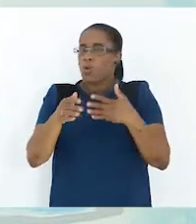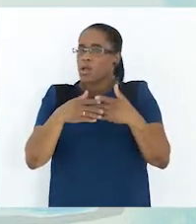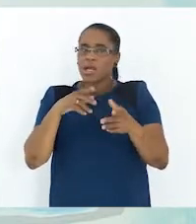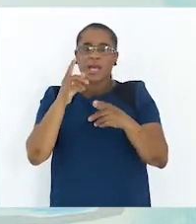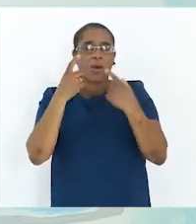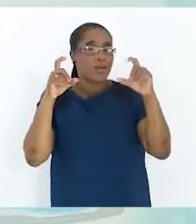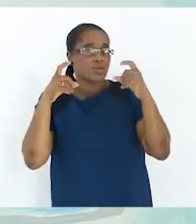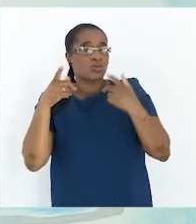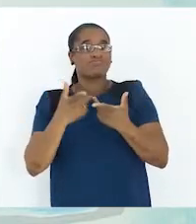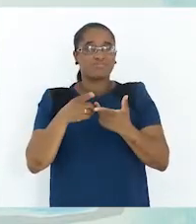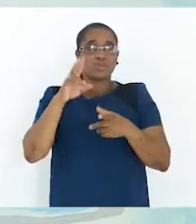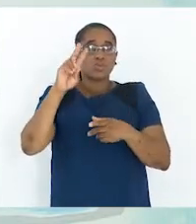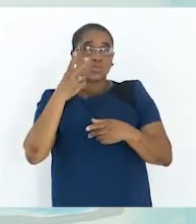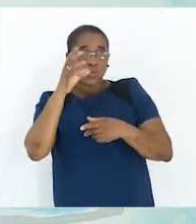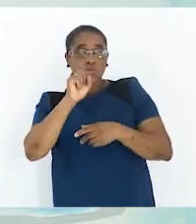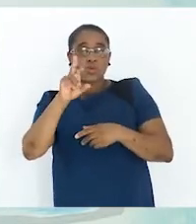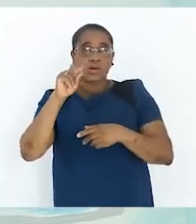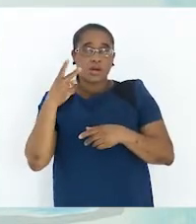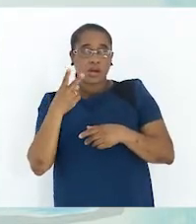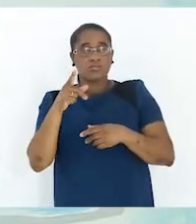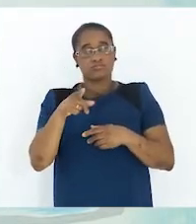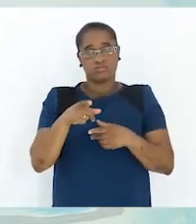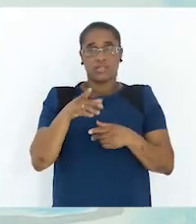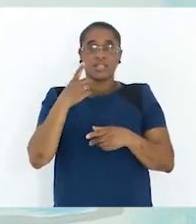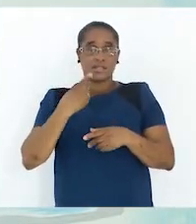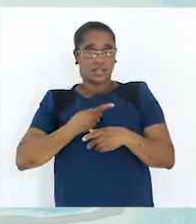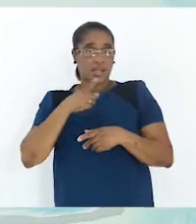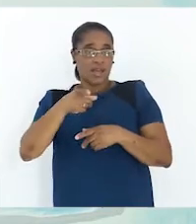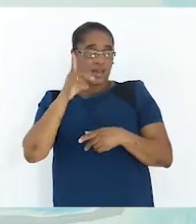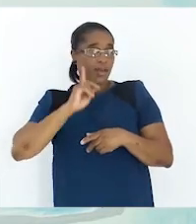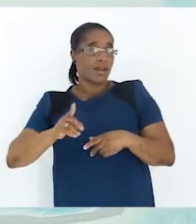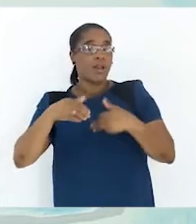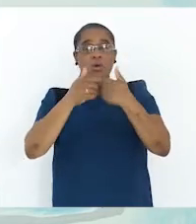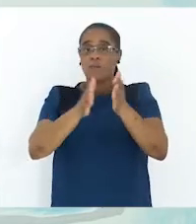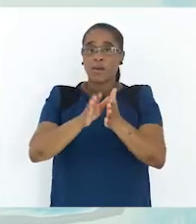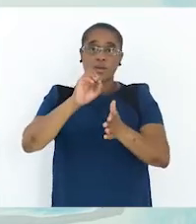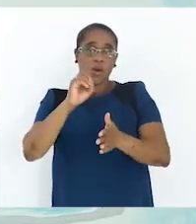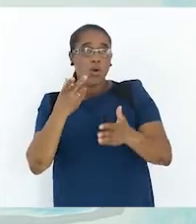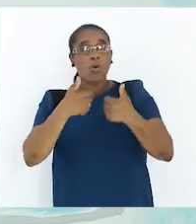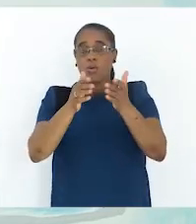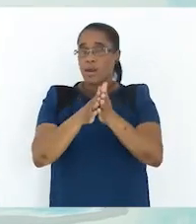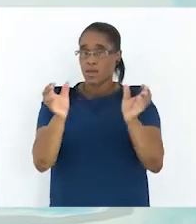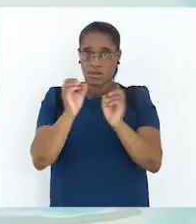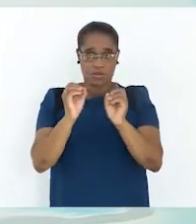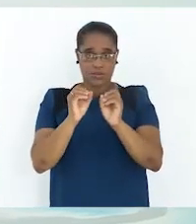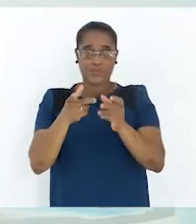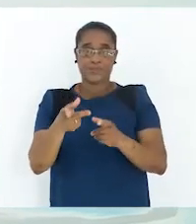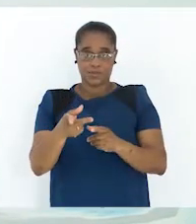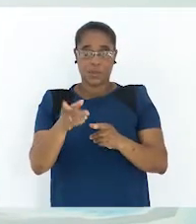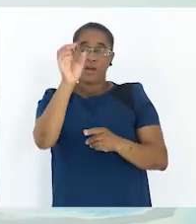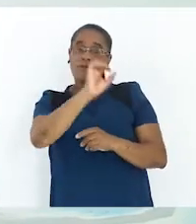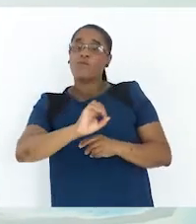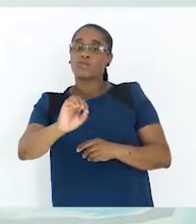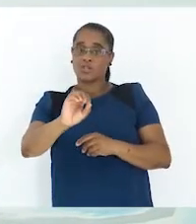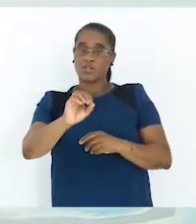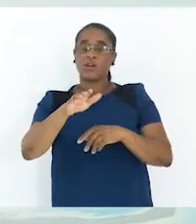2º grau, uma incógnita, seja ela completa, seja ela incompleta. Portanto, vocês vão